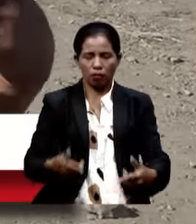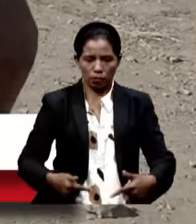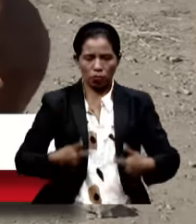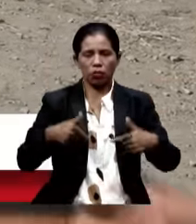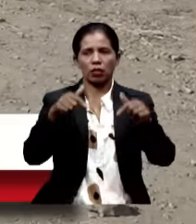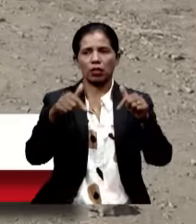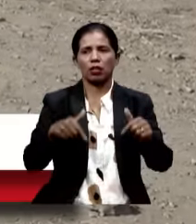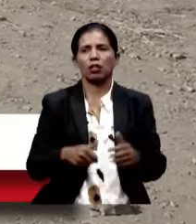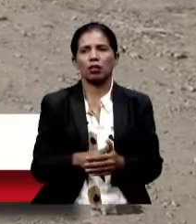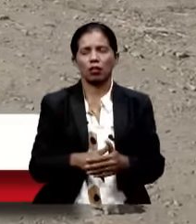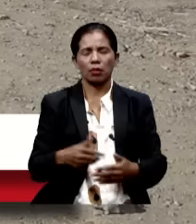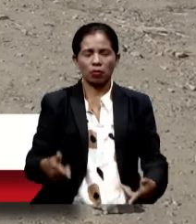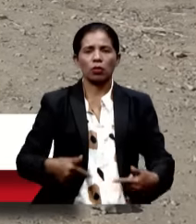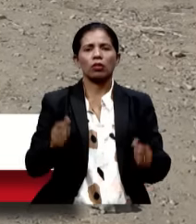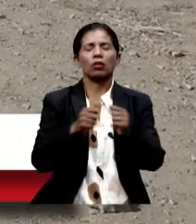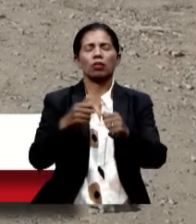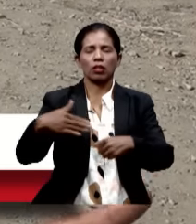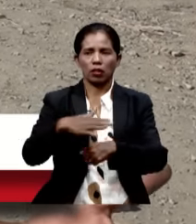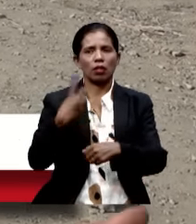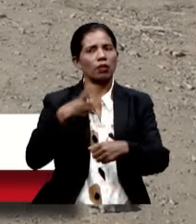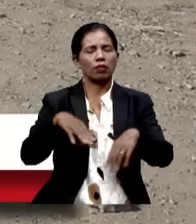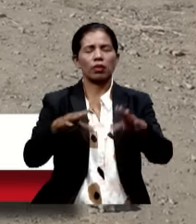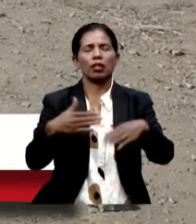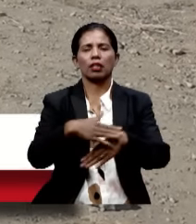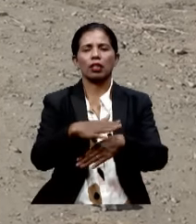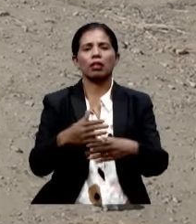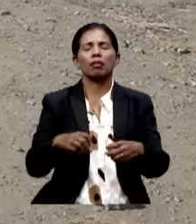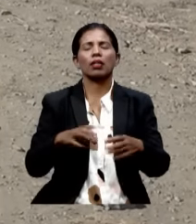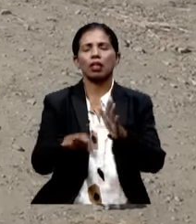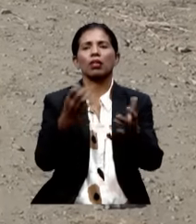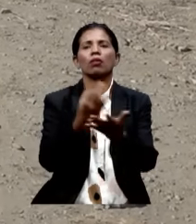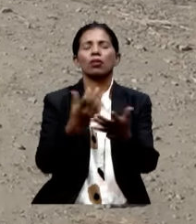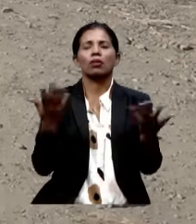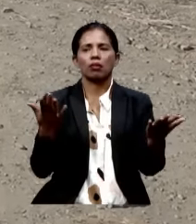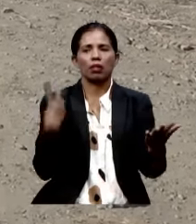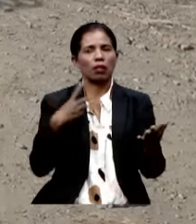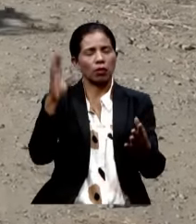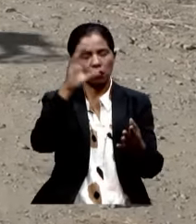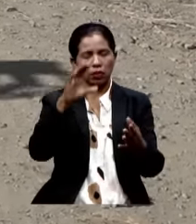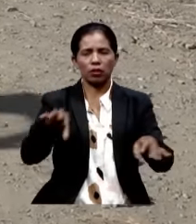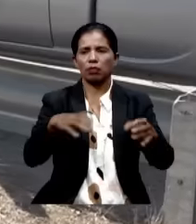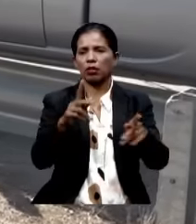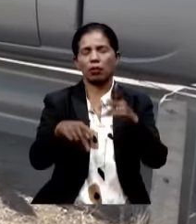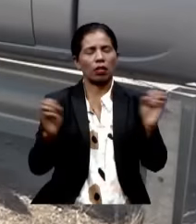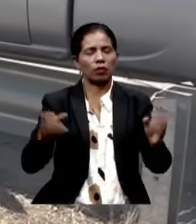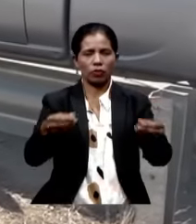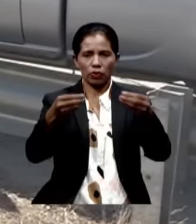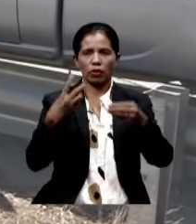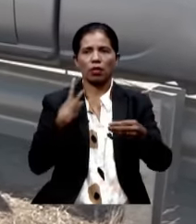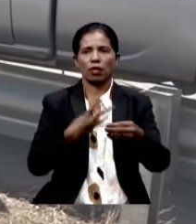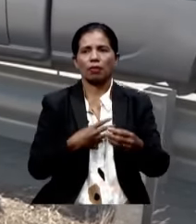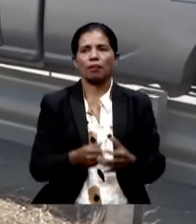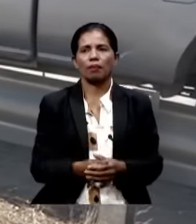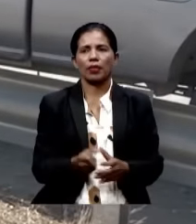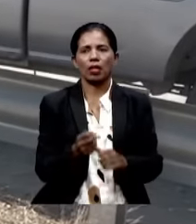ami moris hoi kan. Ami la fani kan ami eta usam sini be. Tama ami buka servisu em la fani. Ah sira karat be halu